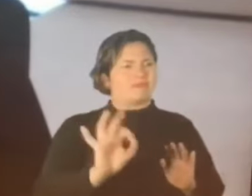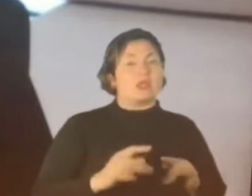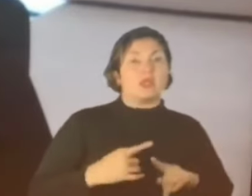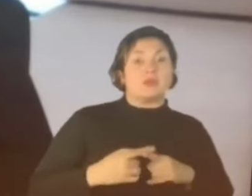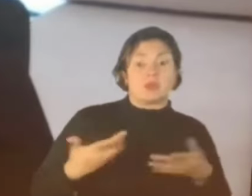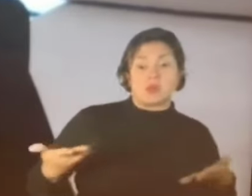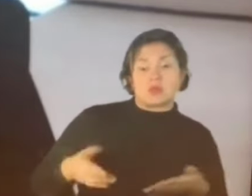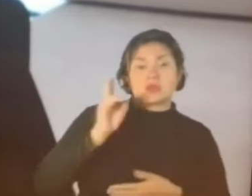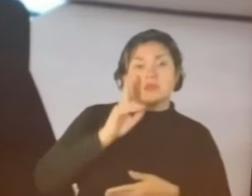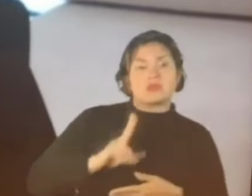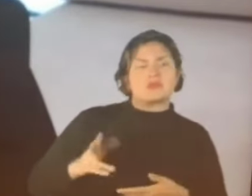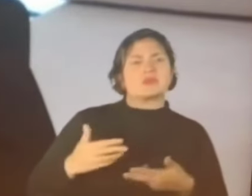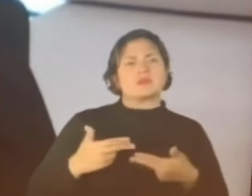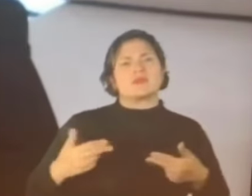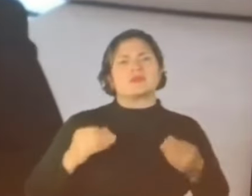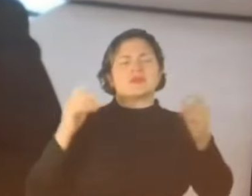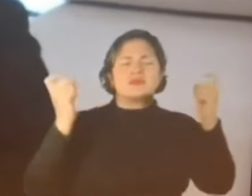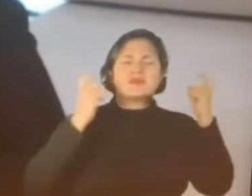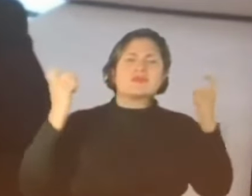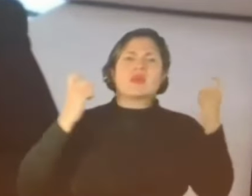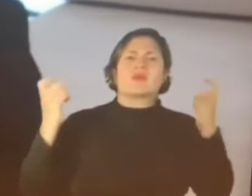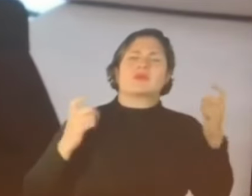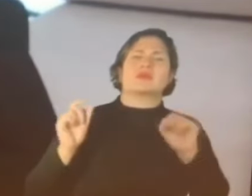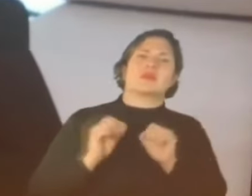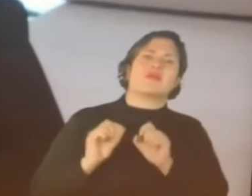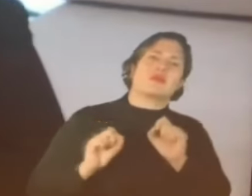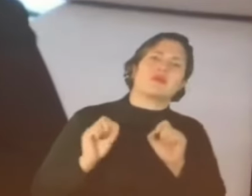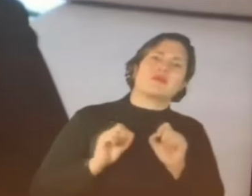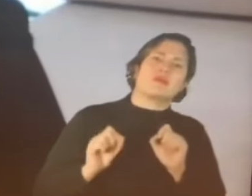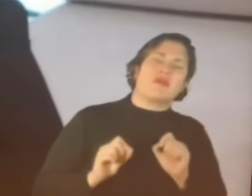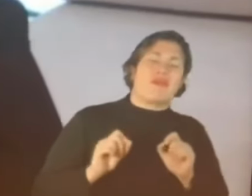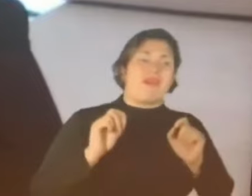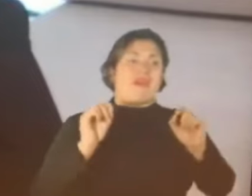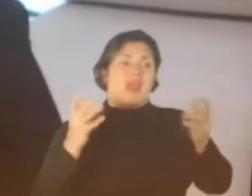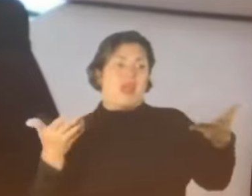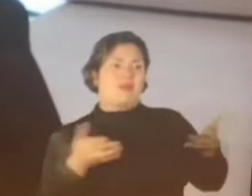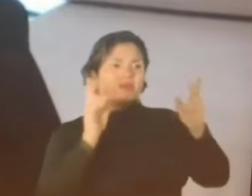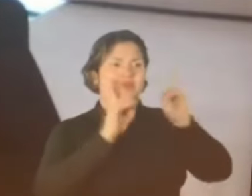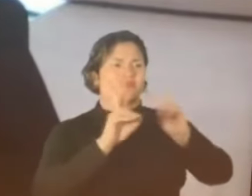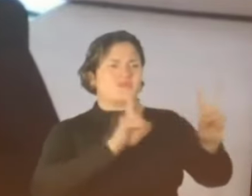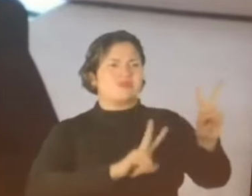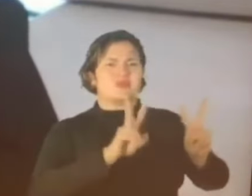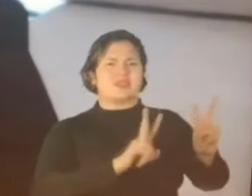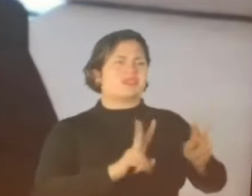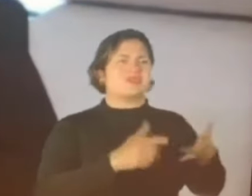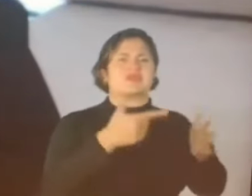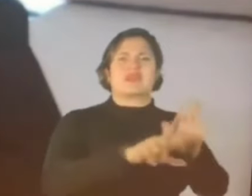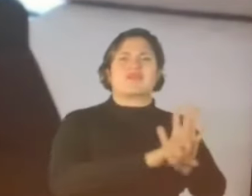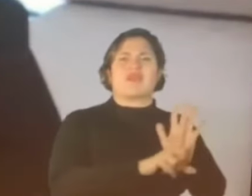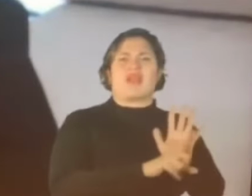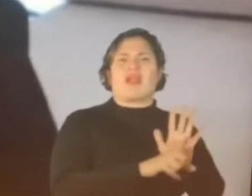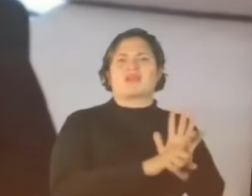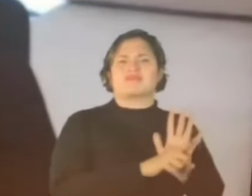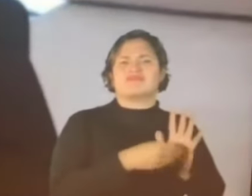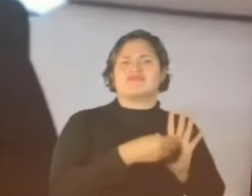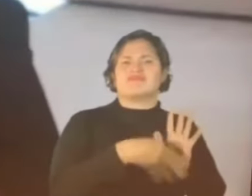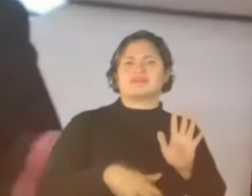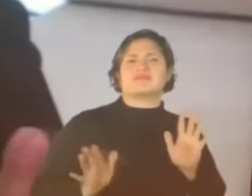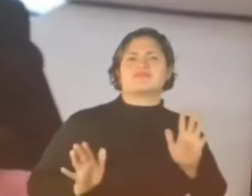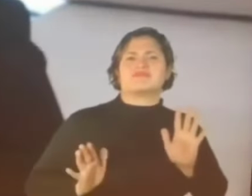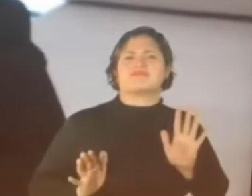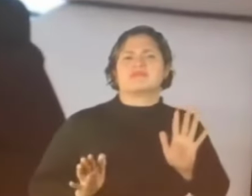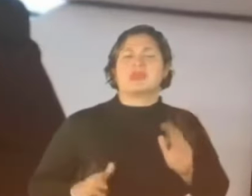bastante preocupante de lawfare, que é a deslegitimação constante dos mandatos eletivos no que eu tenho